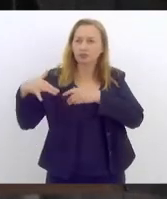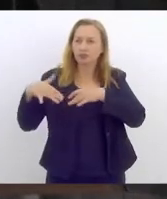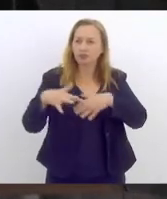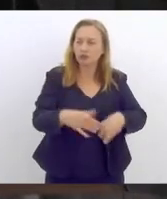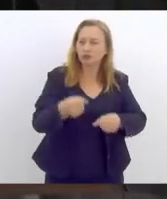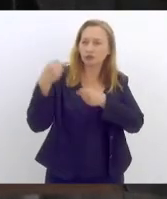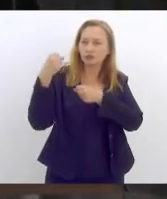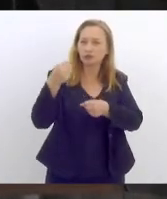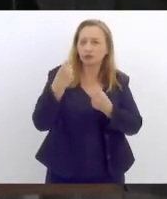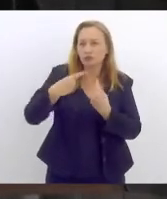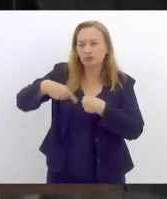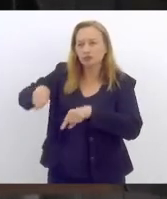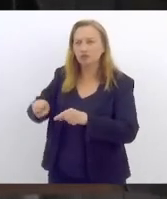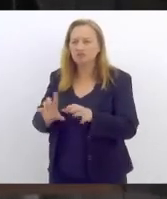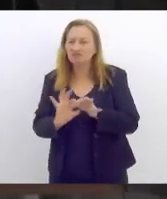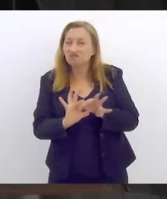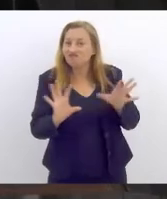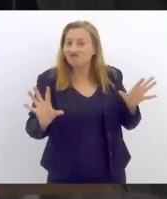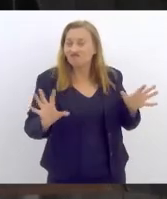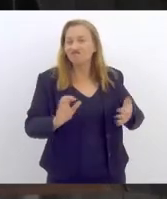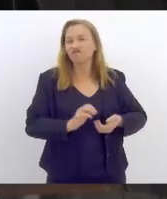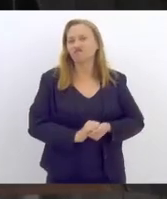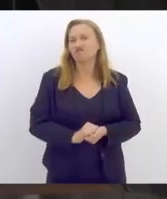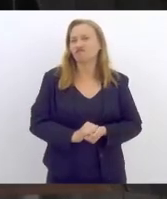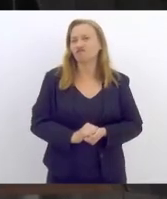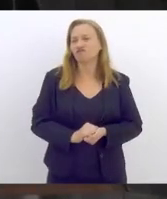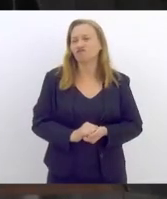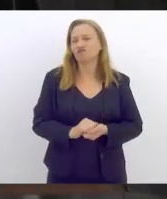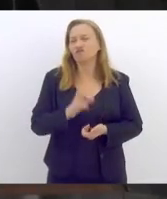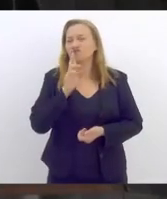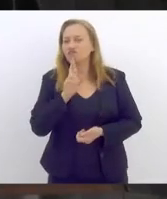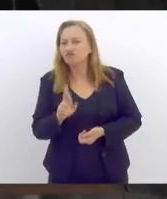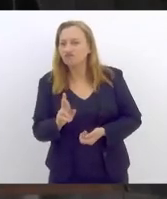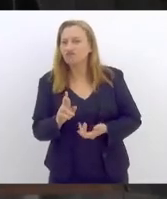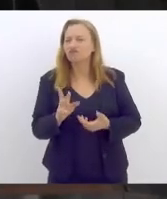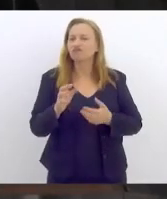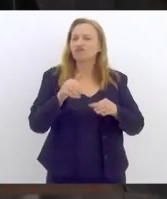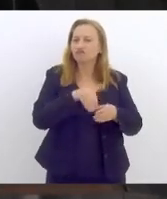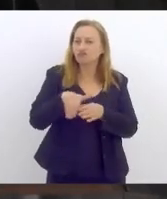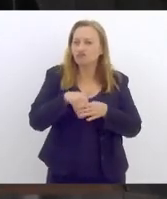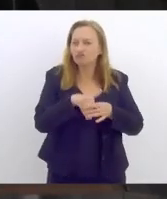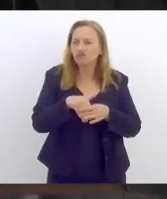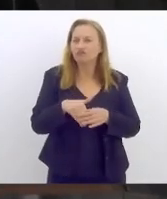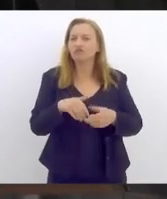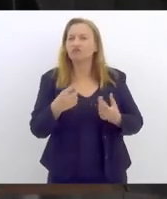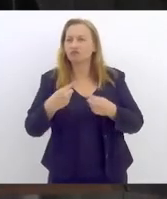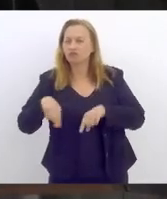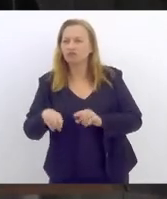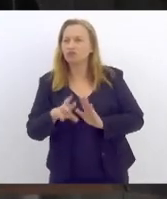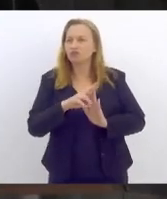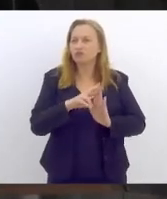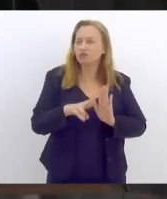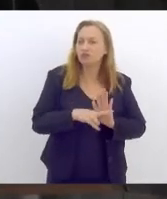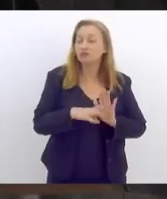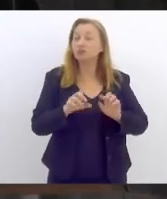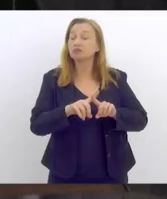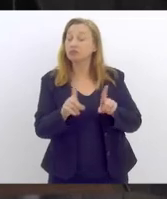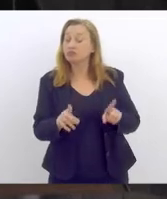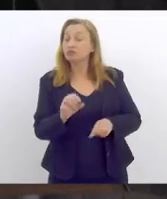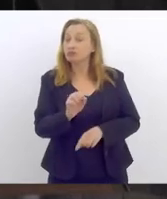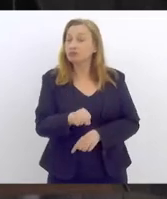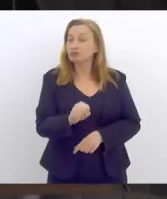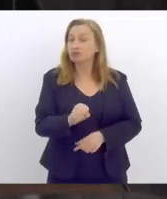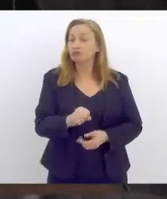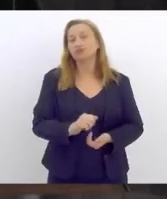contra a democracia e se manifestando contra os resultados eleitorais se manifestando contra as regras do jogo democrático mas ainda assim